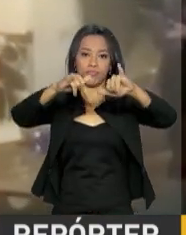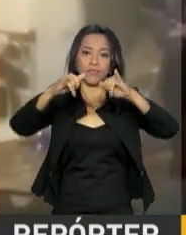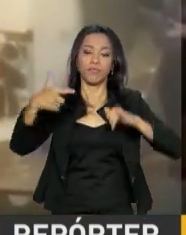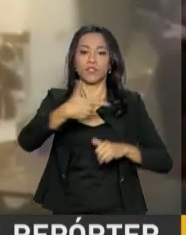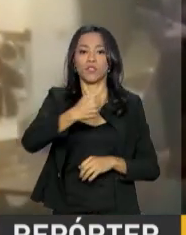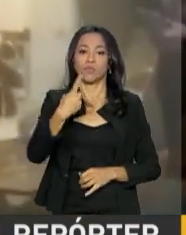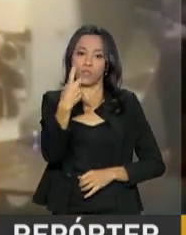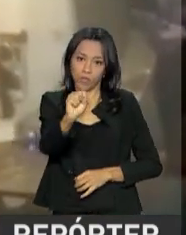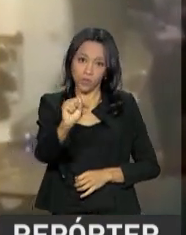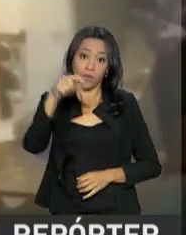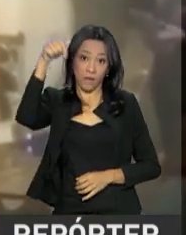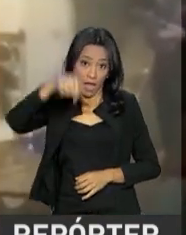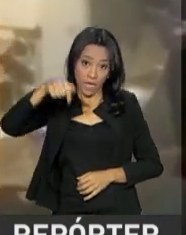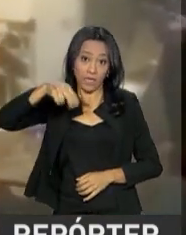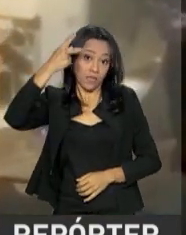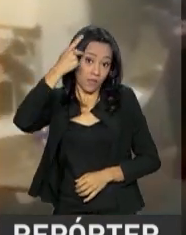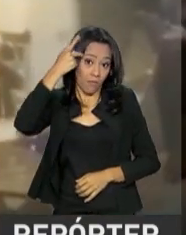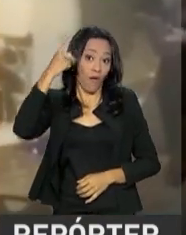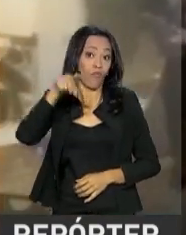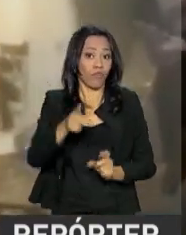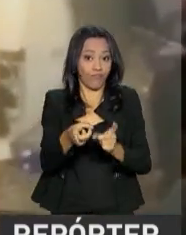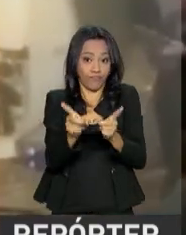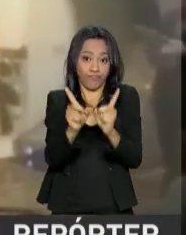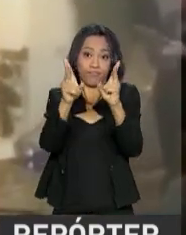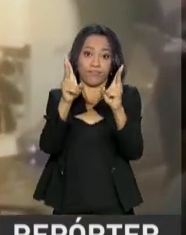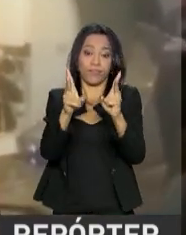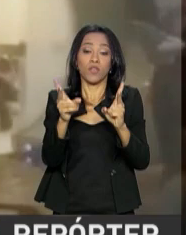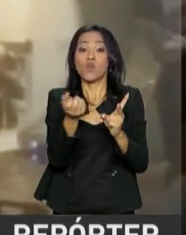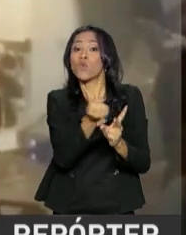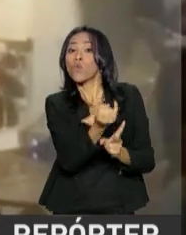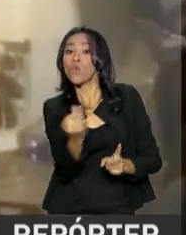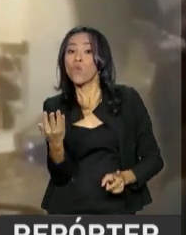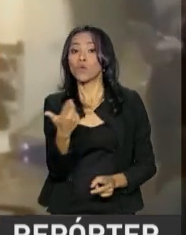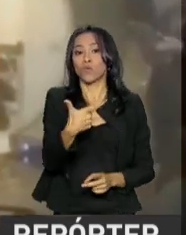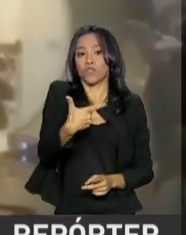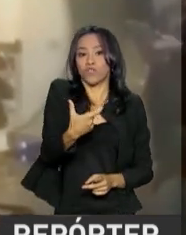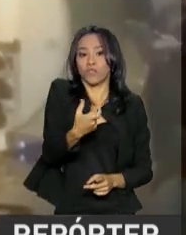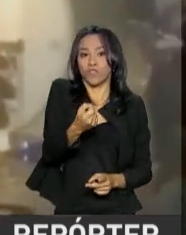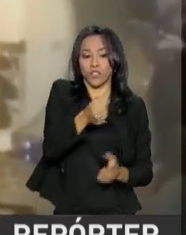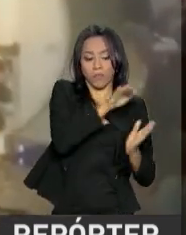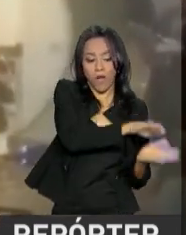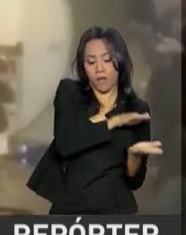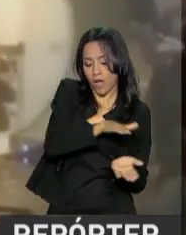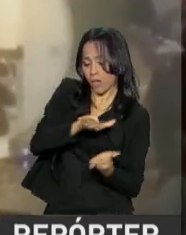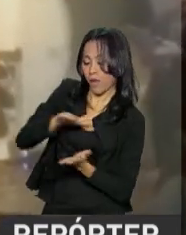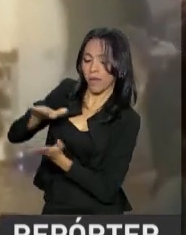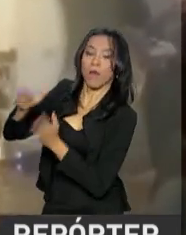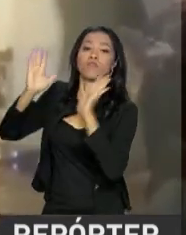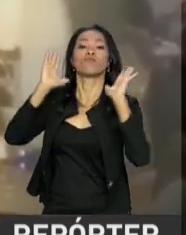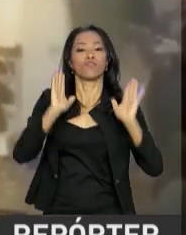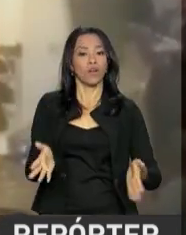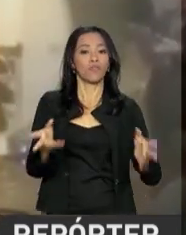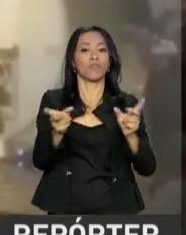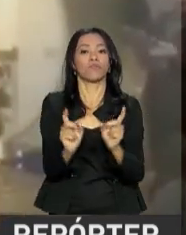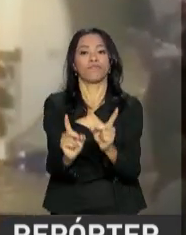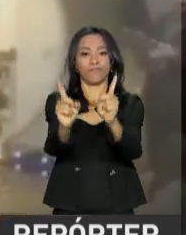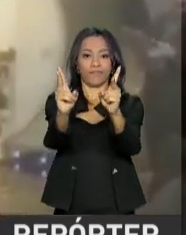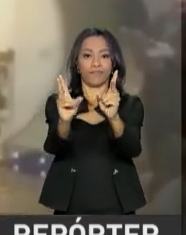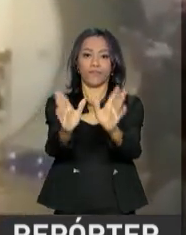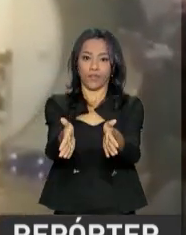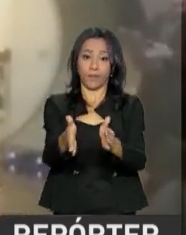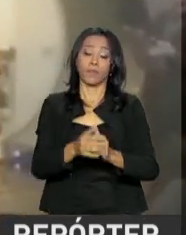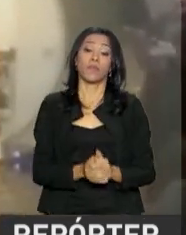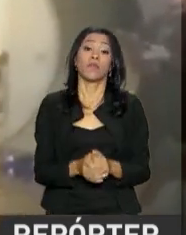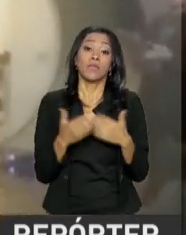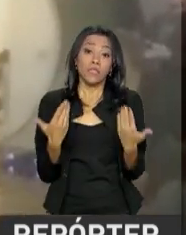bolsa de valores de são paulo todos os vinte lotes oferecidos foram arrematados a participação de